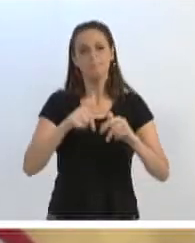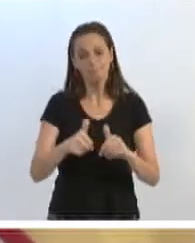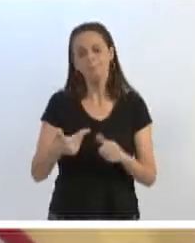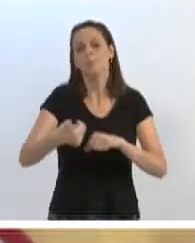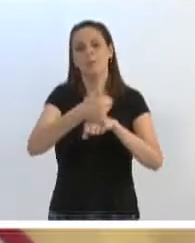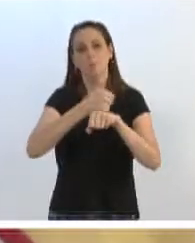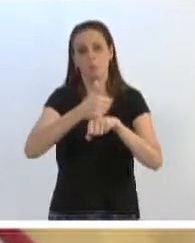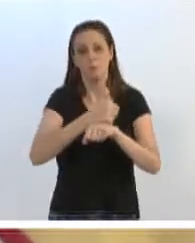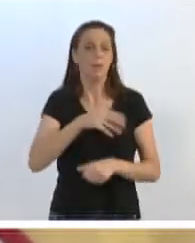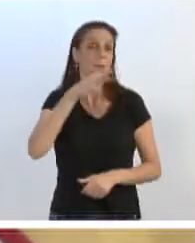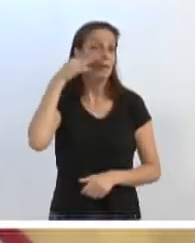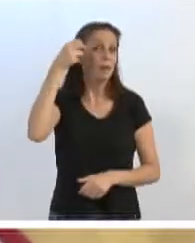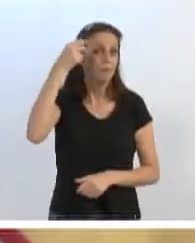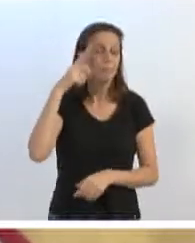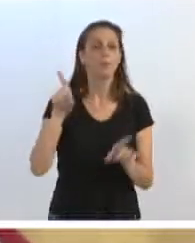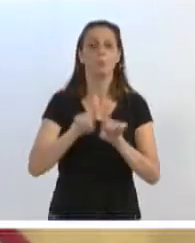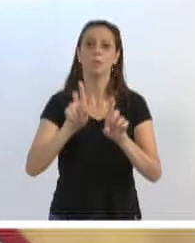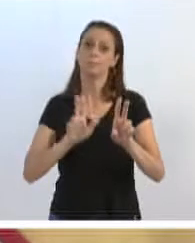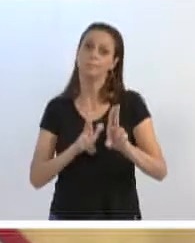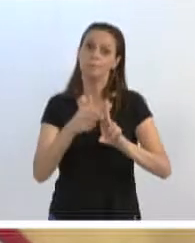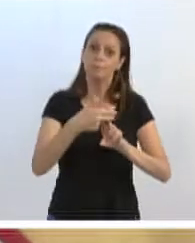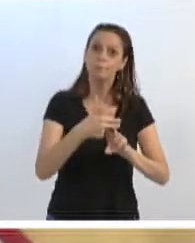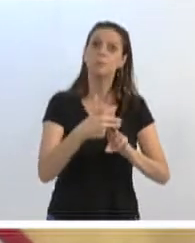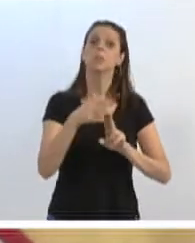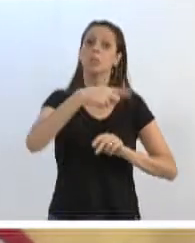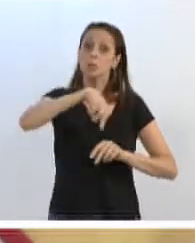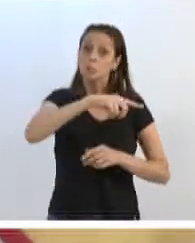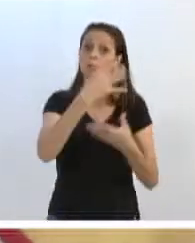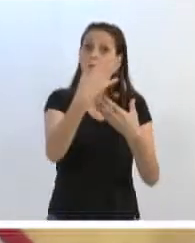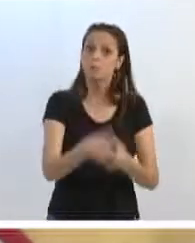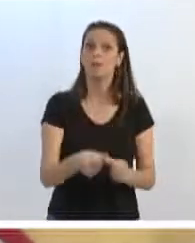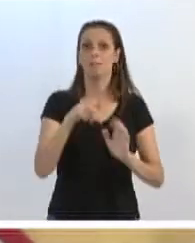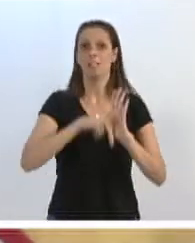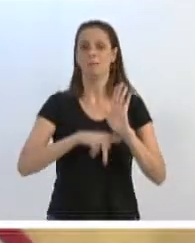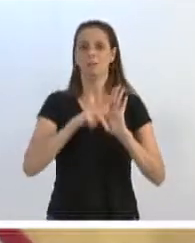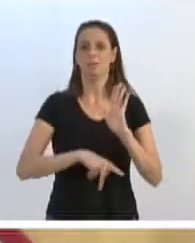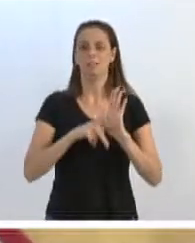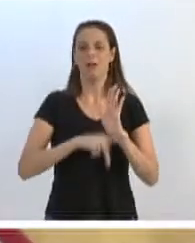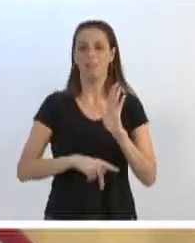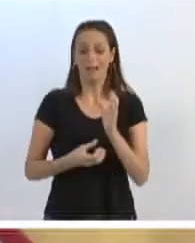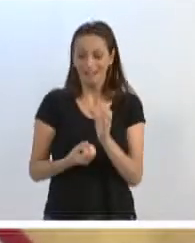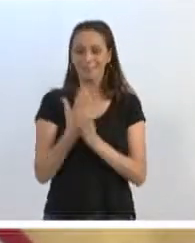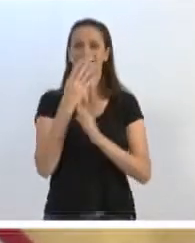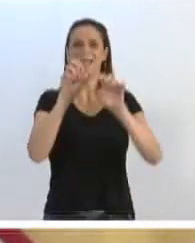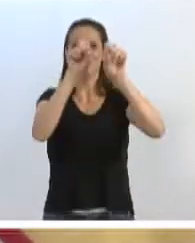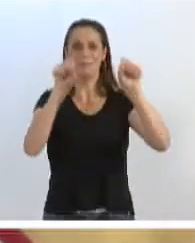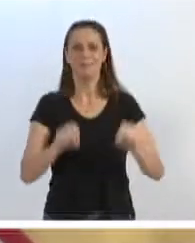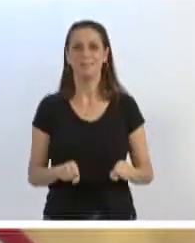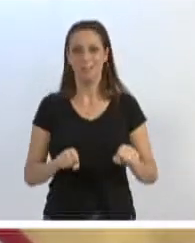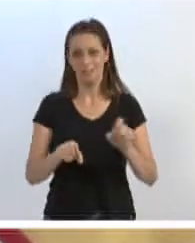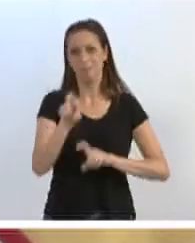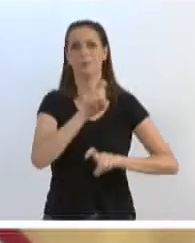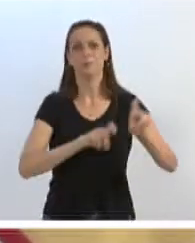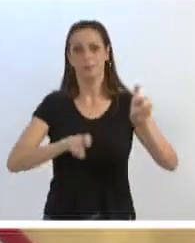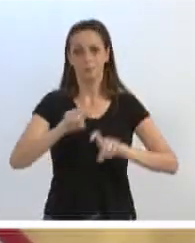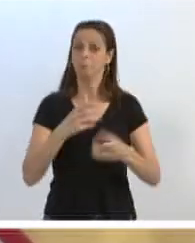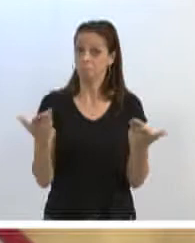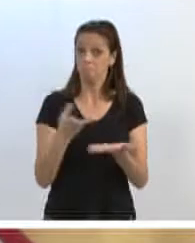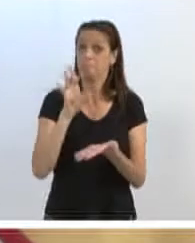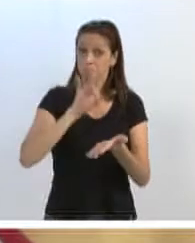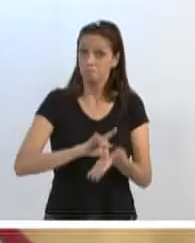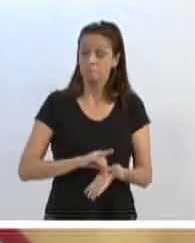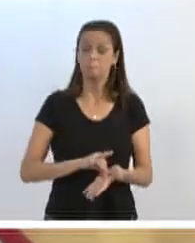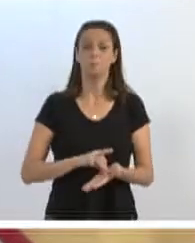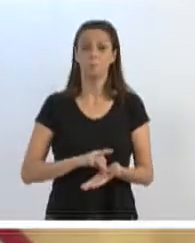municipal de saúde que abraçaram o projeto e que hoje sem dúvida nenhuma é traz pra nós é